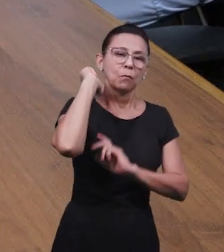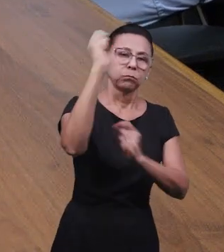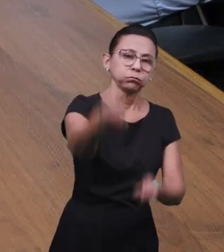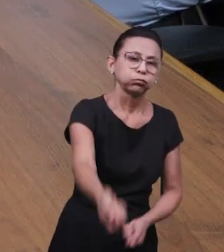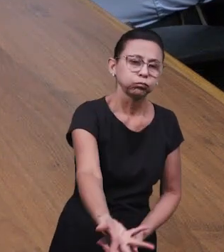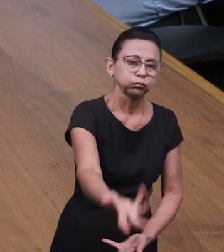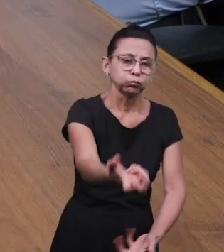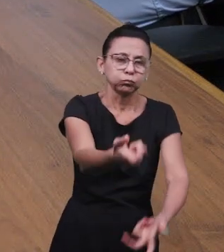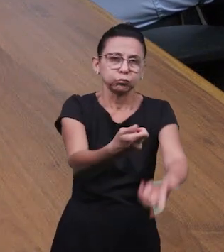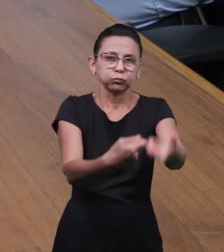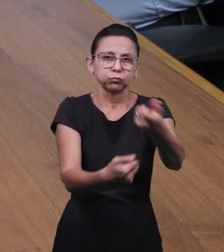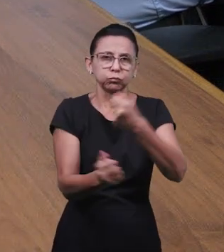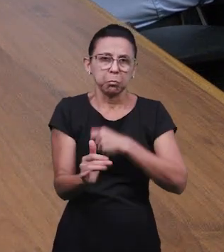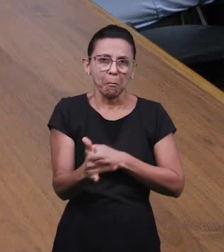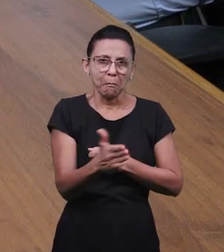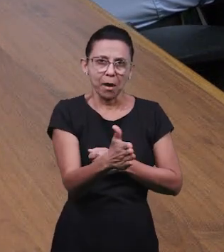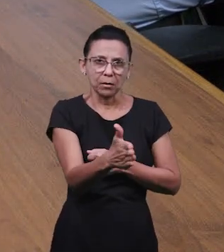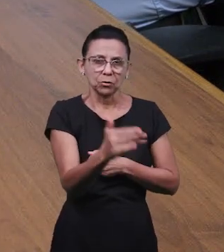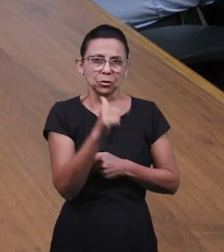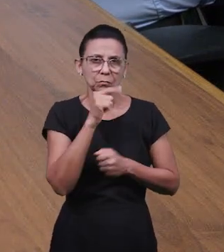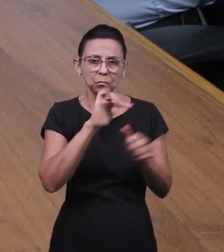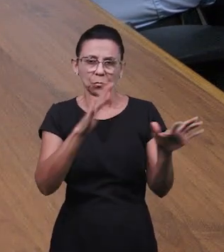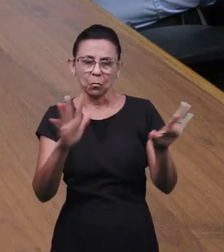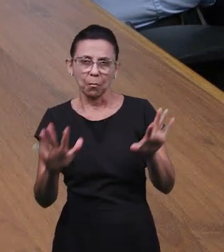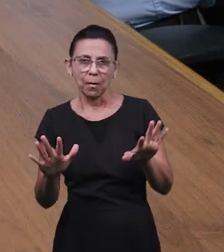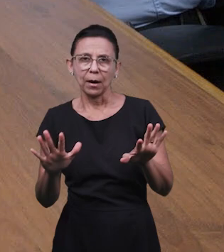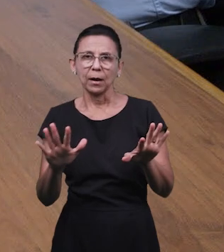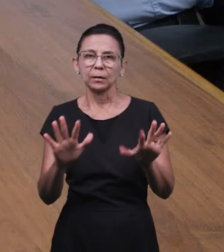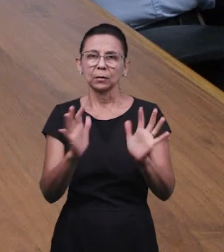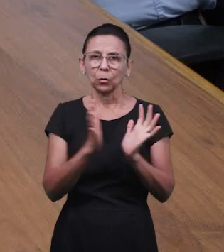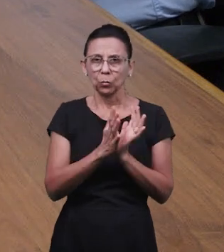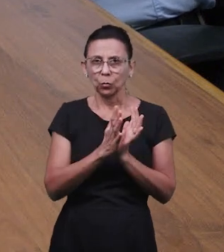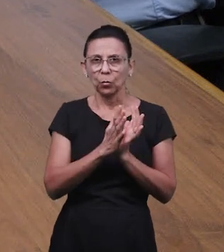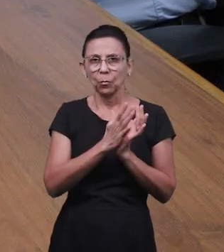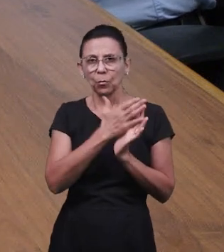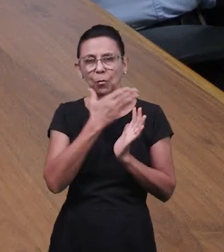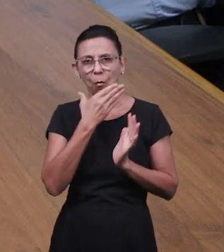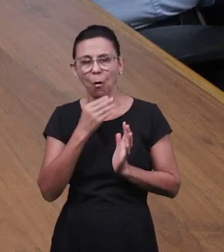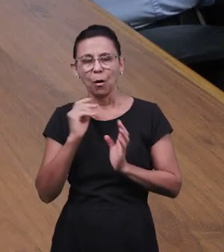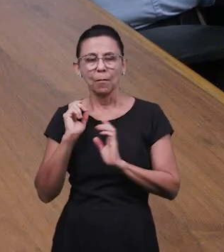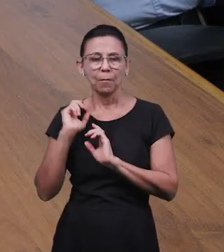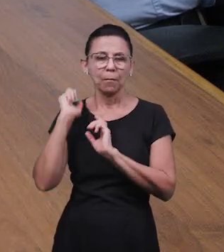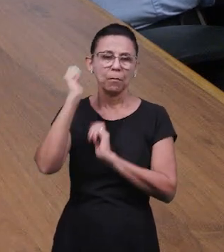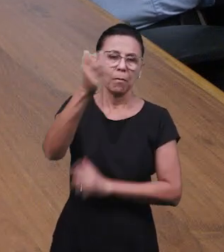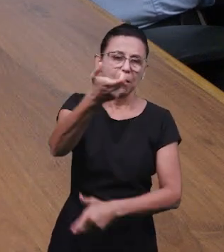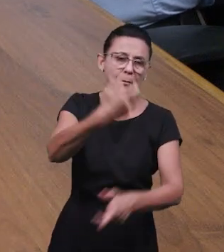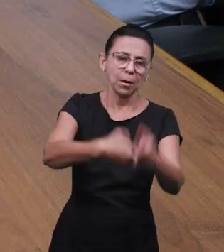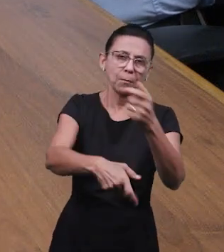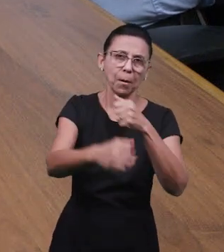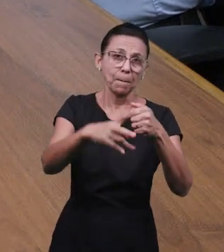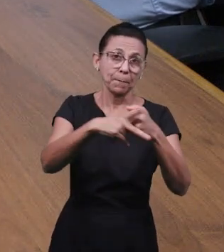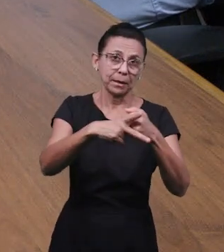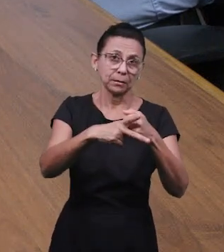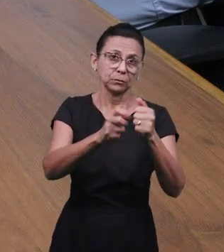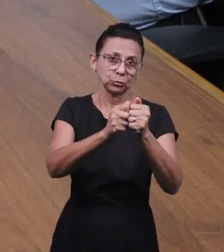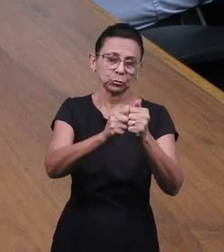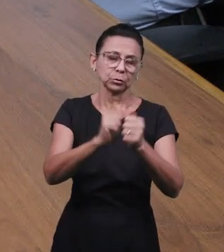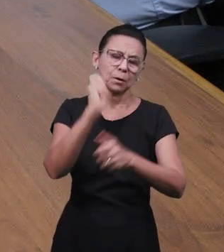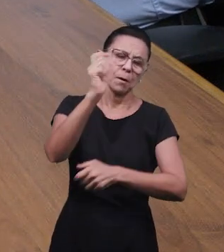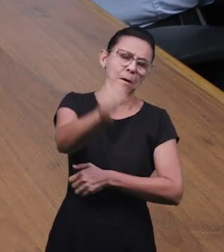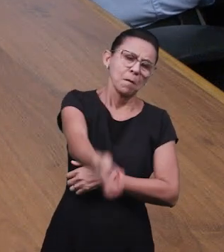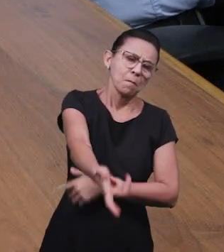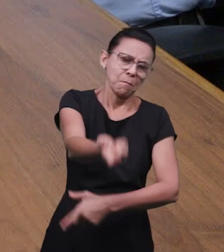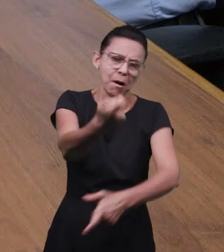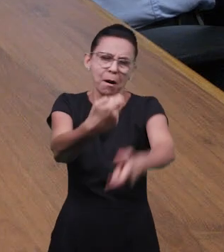maravilhosa. E João, que era aquele discípulo que estava mais em comunhão com Jesus, ele reconheceu, falou assim, é Jesus, né?